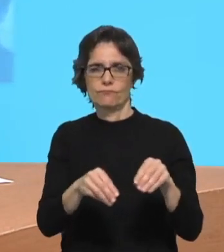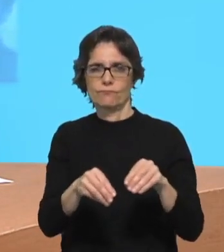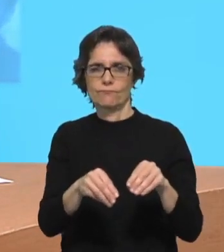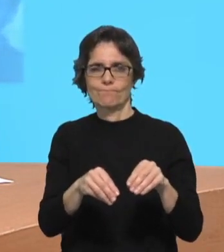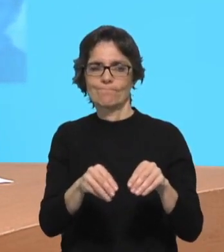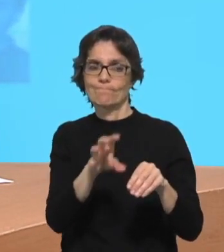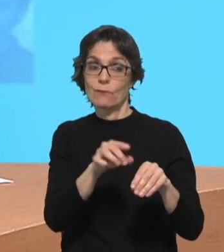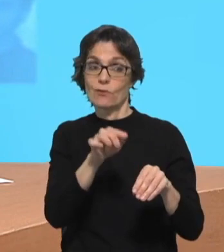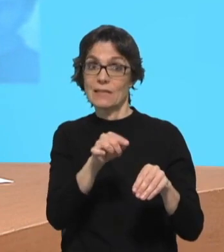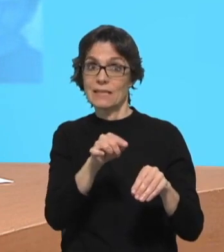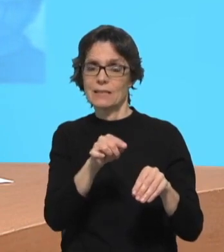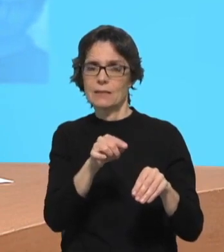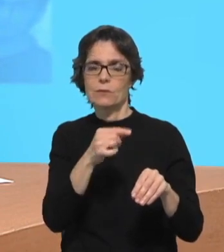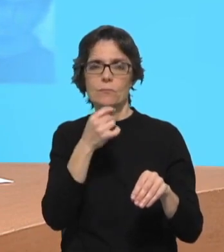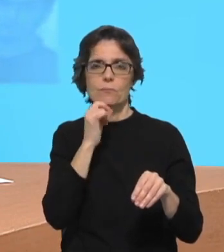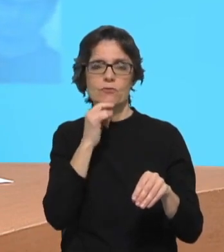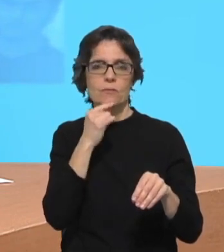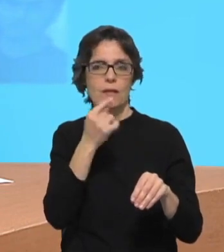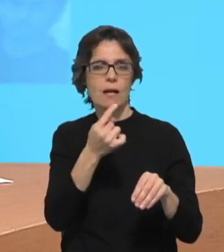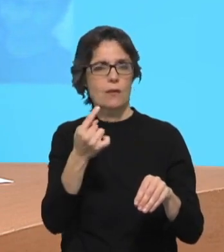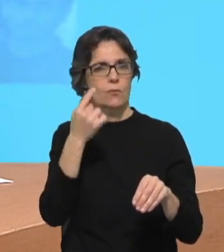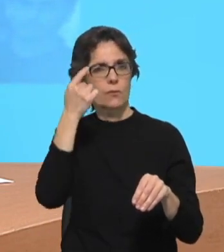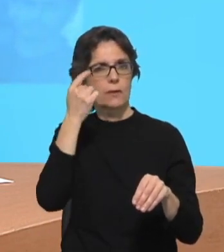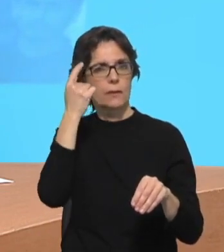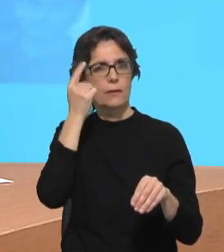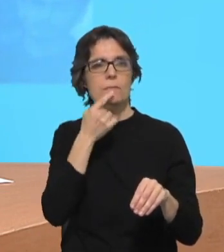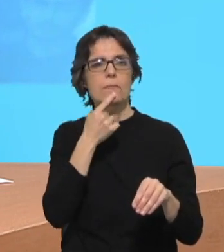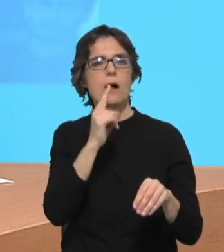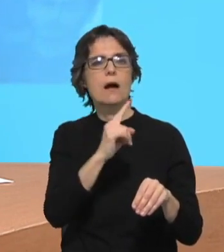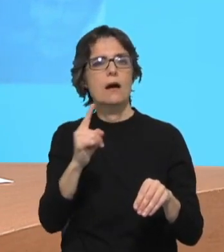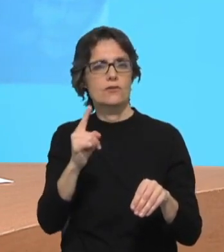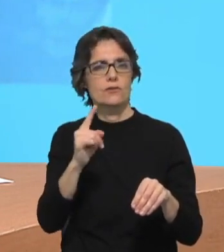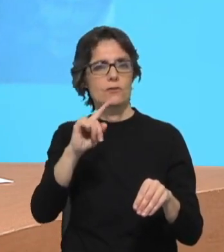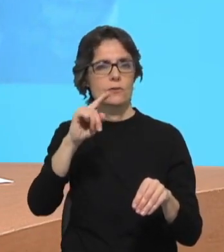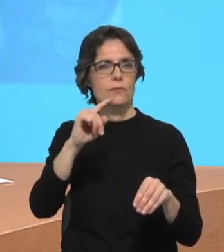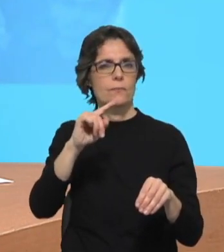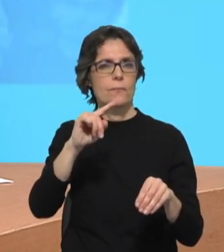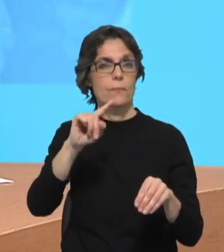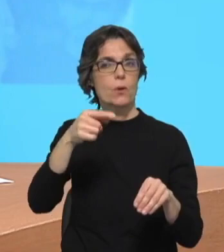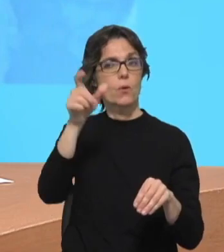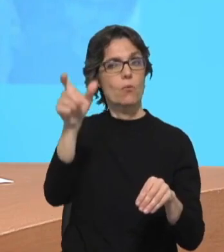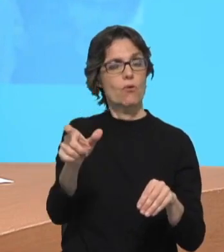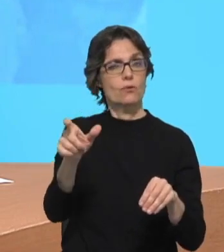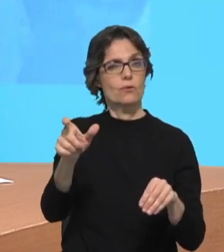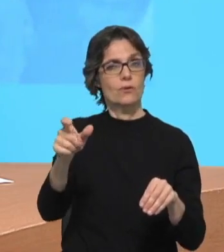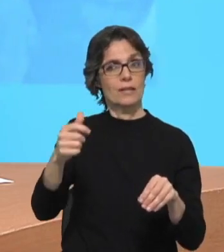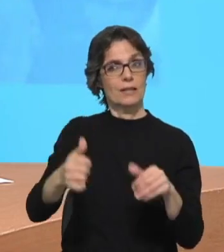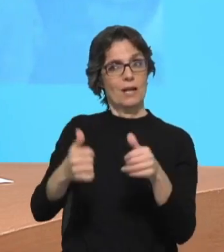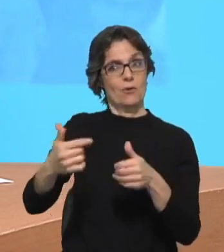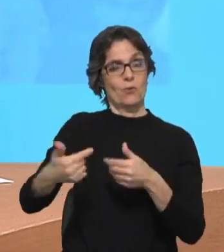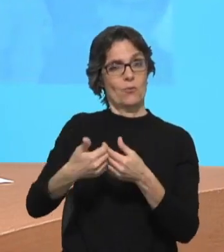ajuda-nos a compreender esta dimensão fundamental que é aquela em que o outro, mesmo competindo connosco, não